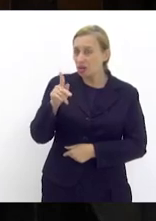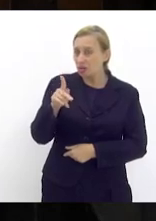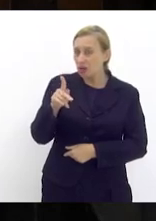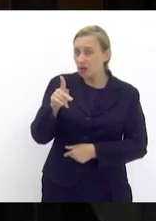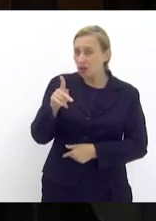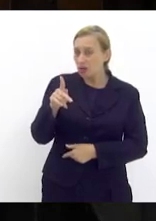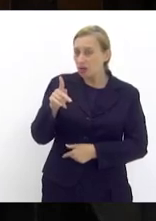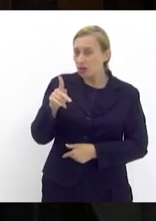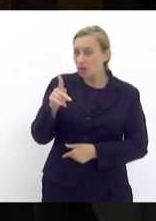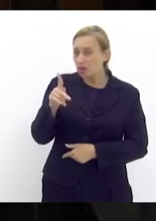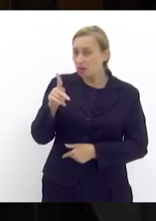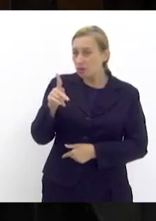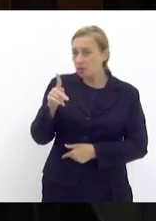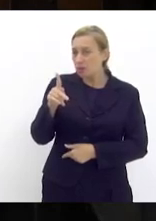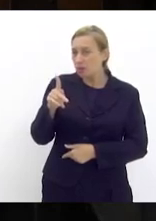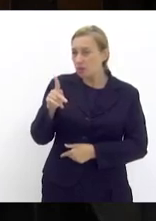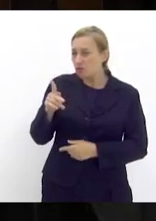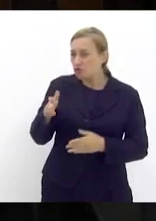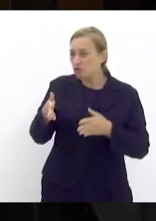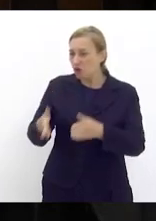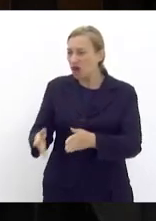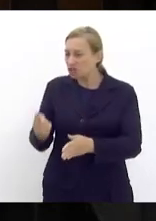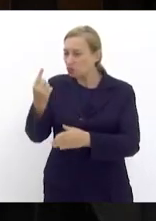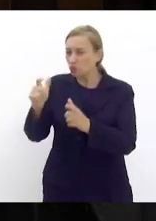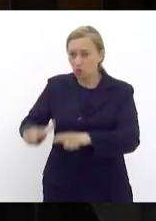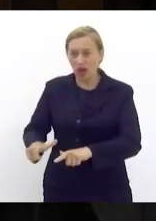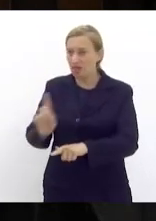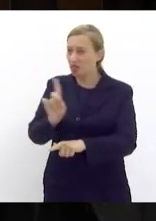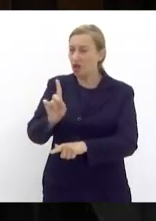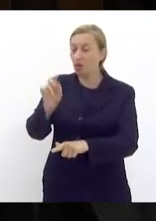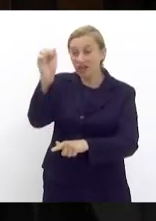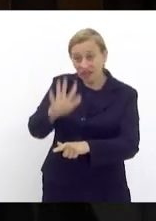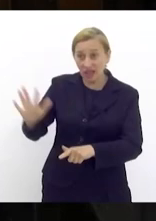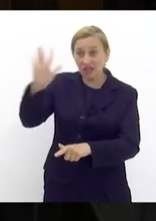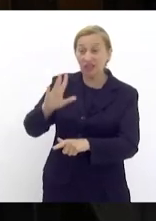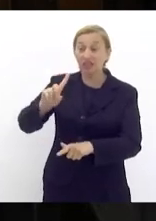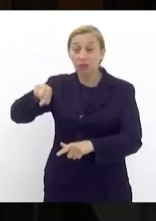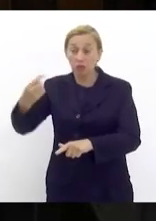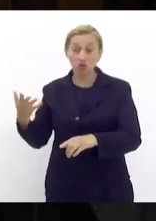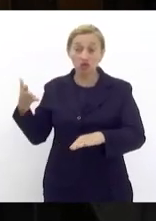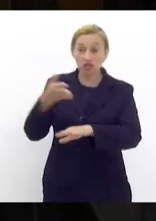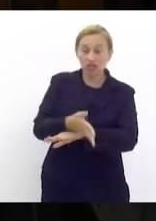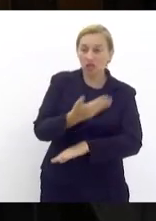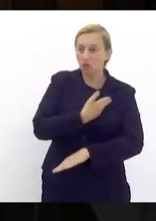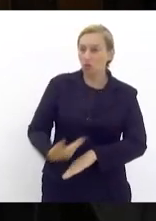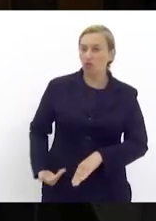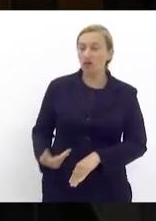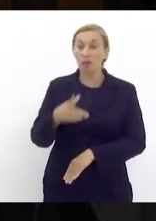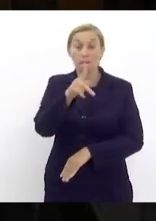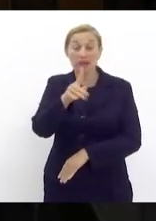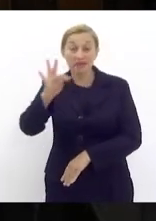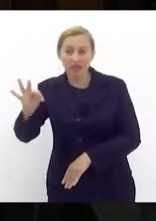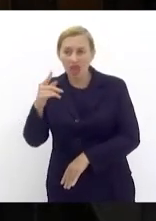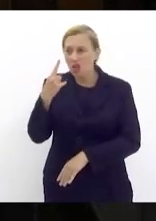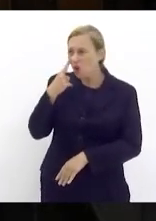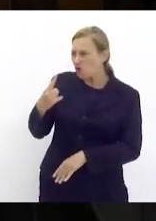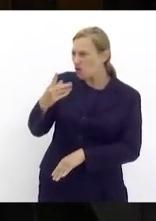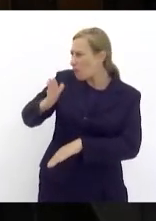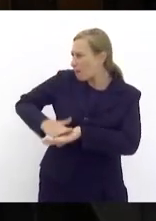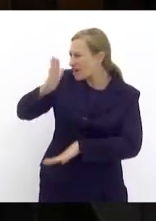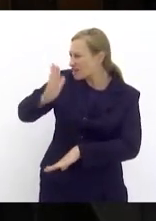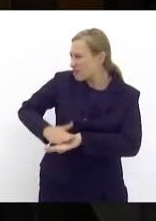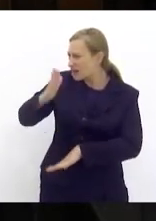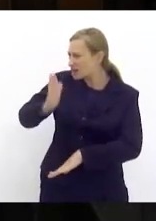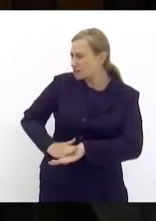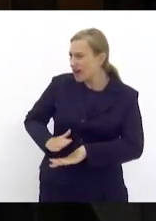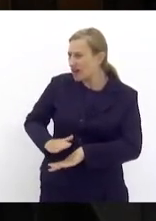ele é nacional. Após a entrada do governo PT... Nós temos visto cada vez mais